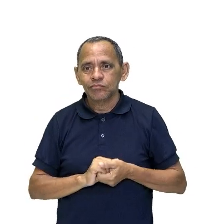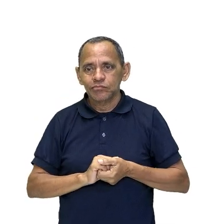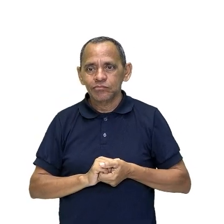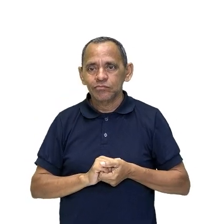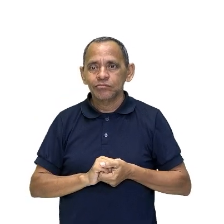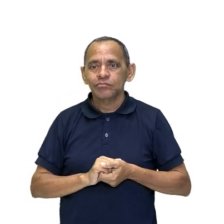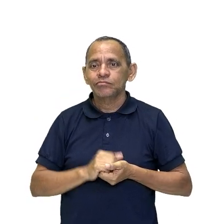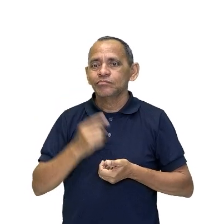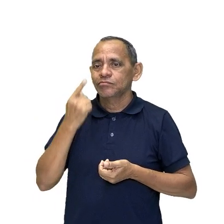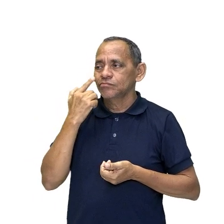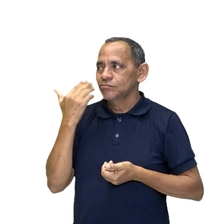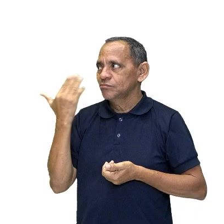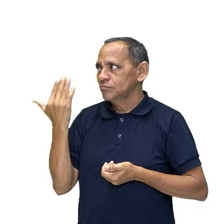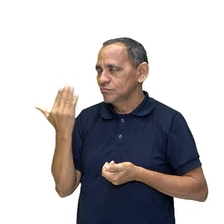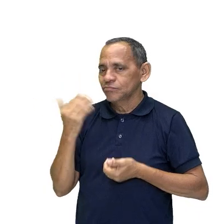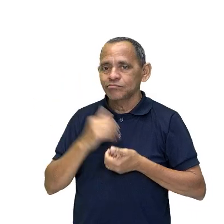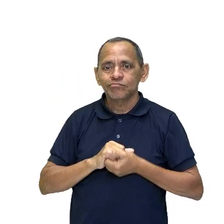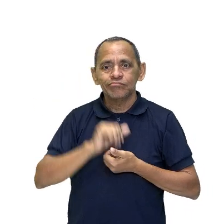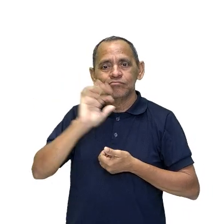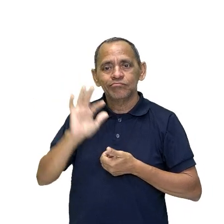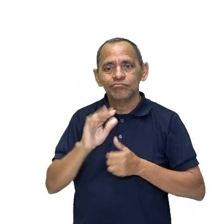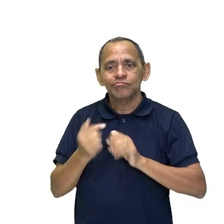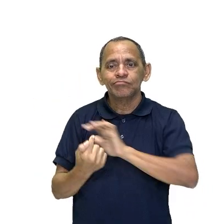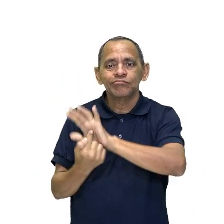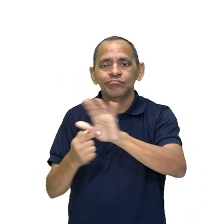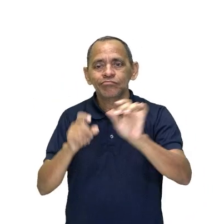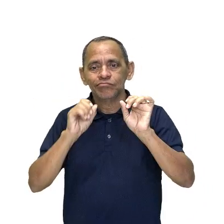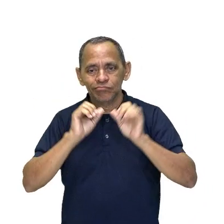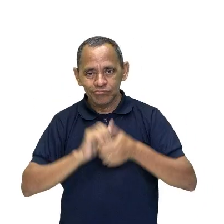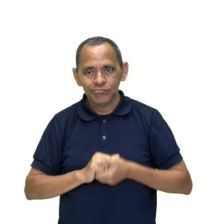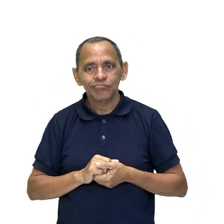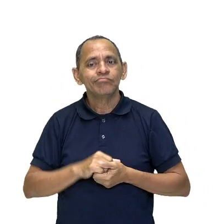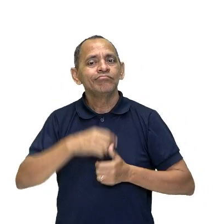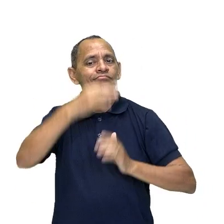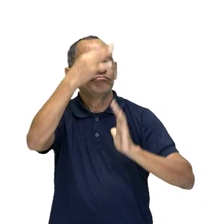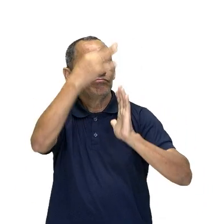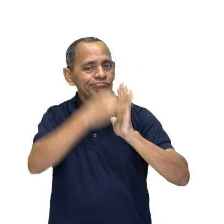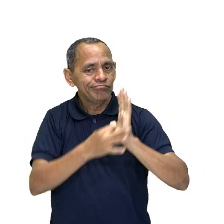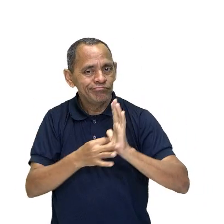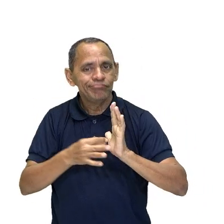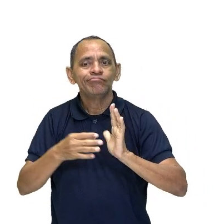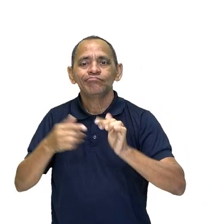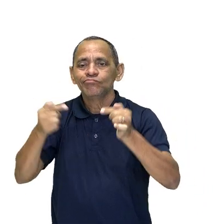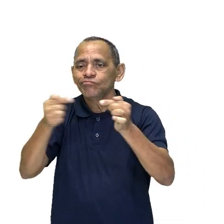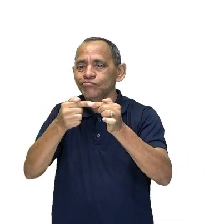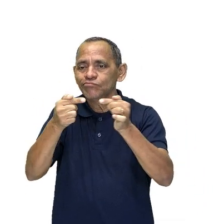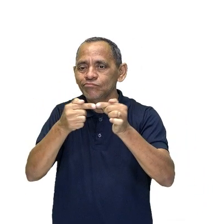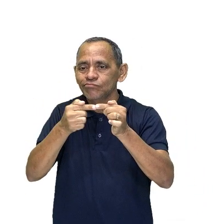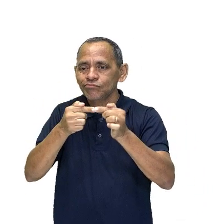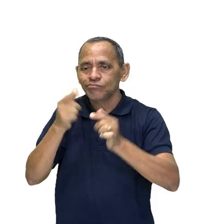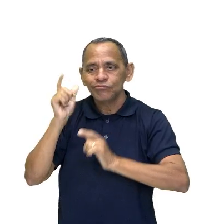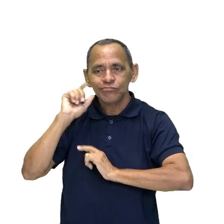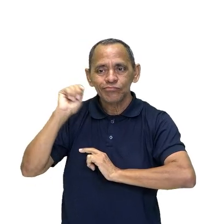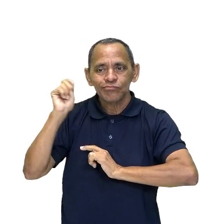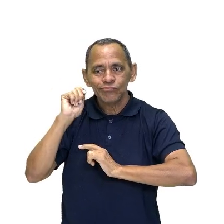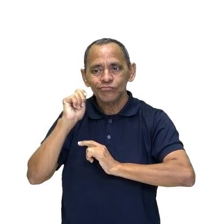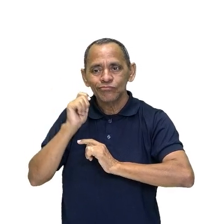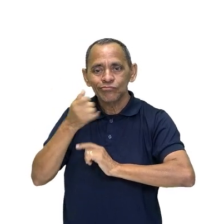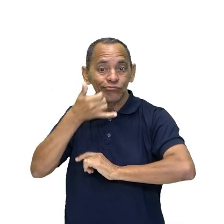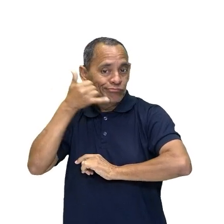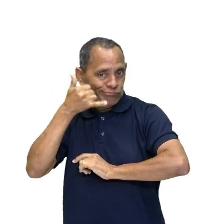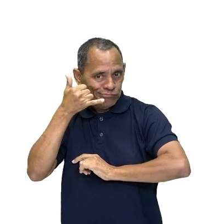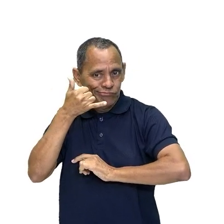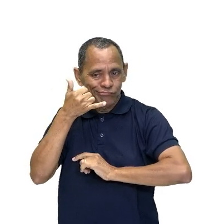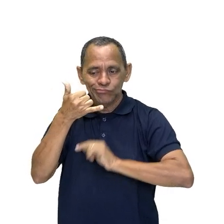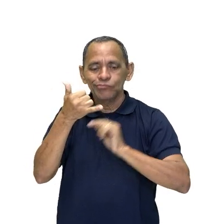esta combinação de texto, som no seu celular, você acessa muito bem isso, não